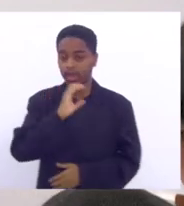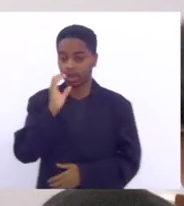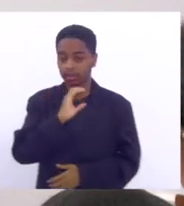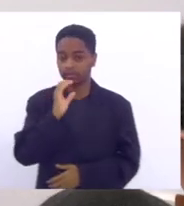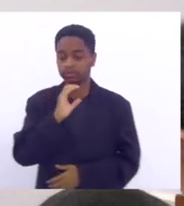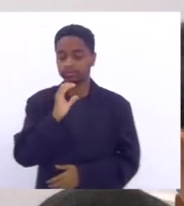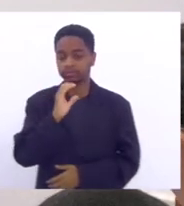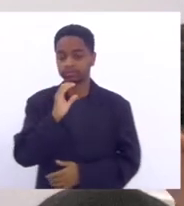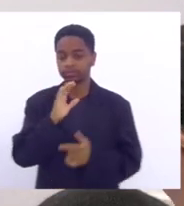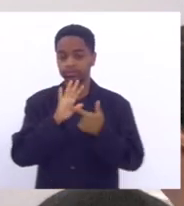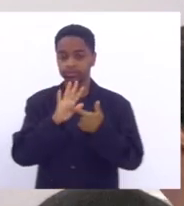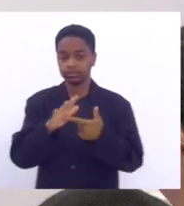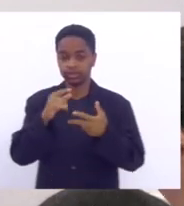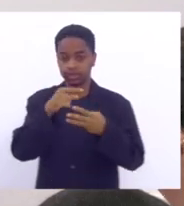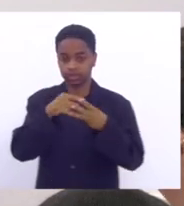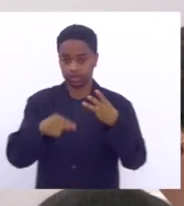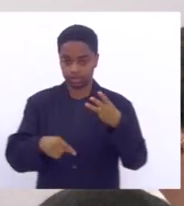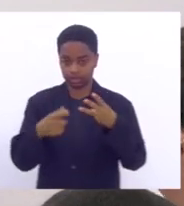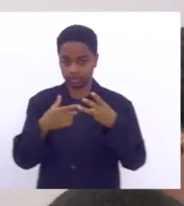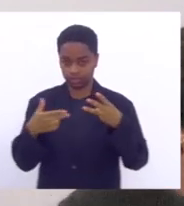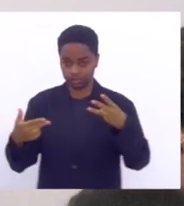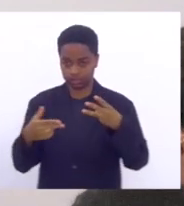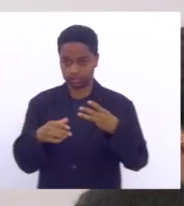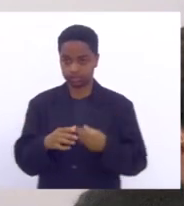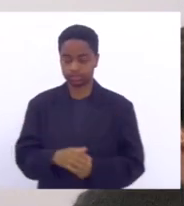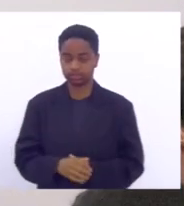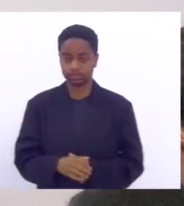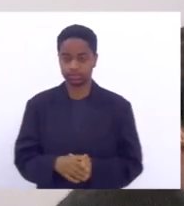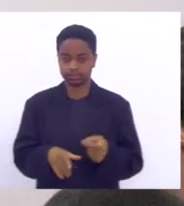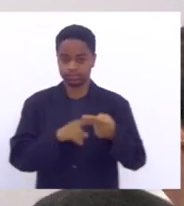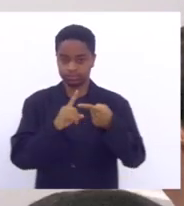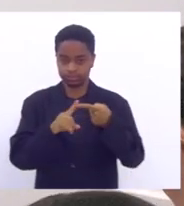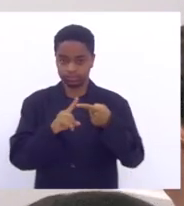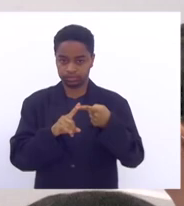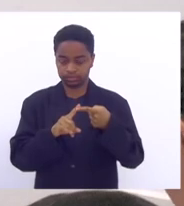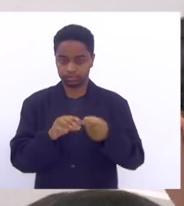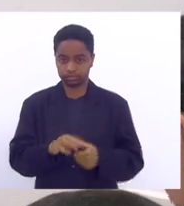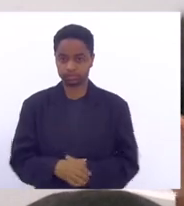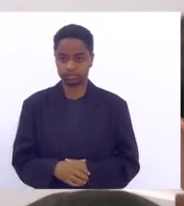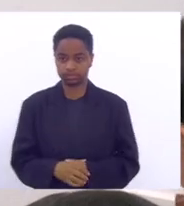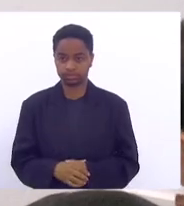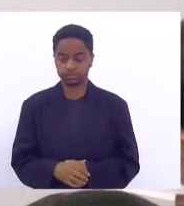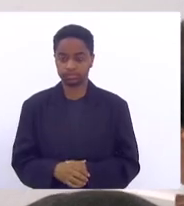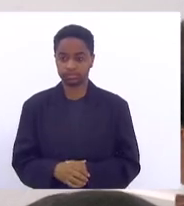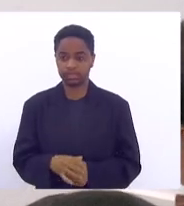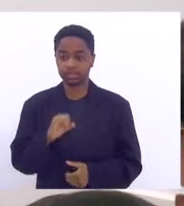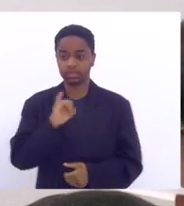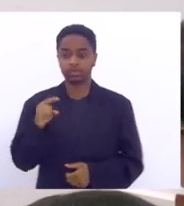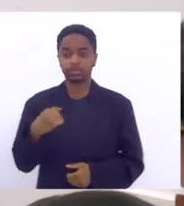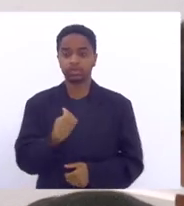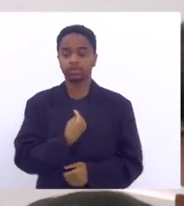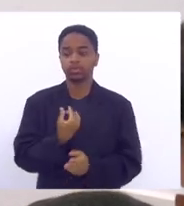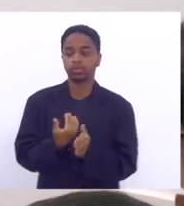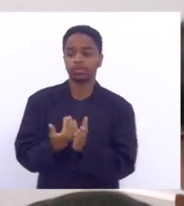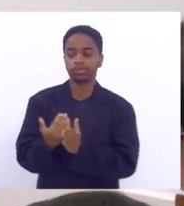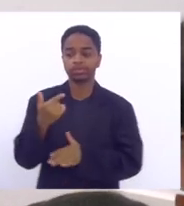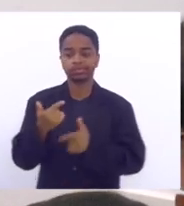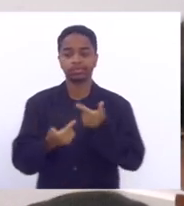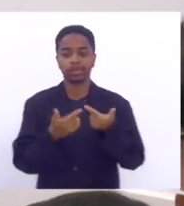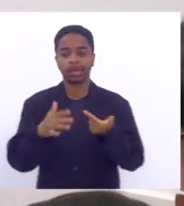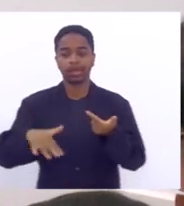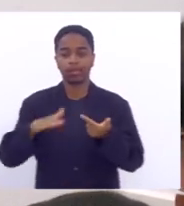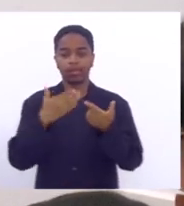eh três pontos né A primeira é o seguinte quando a gente entra na na vida pública o nome já diz é